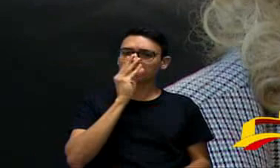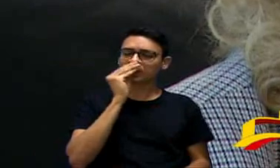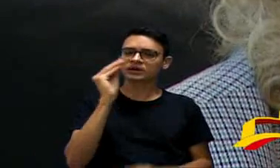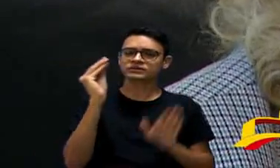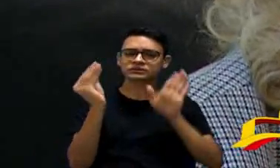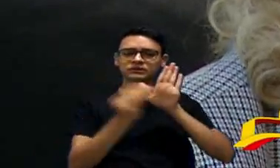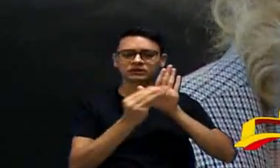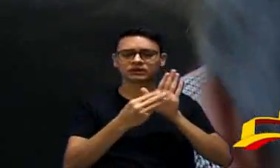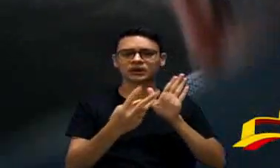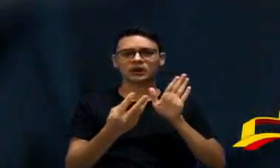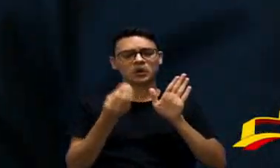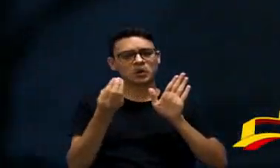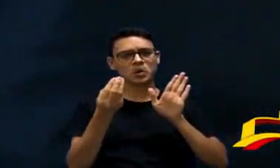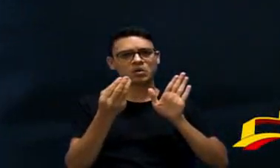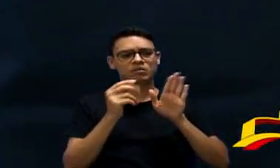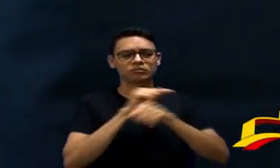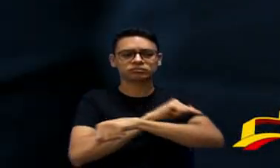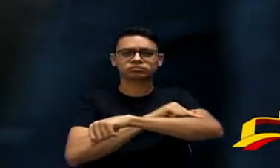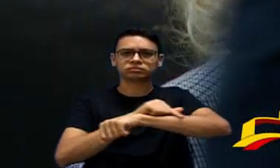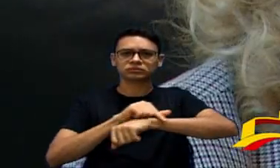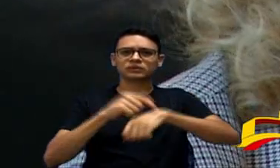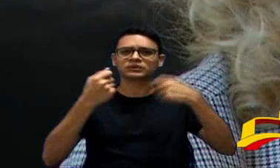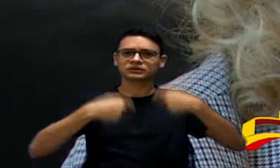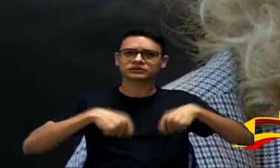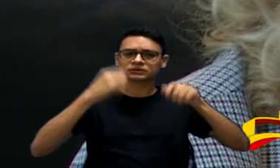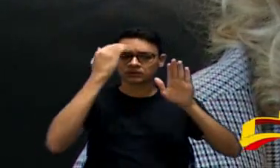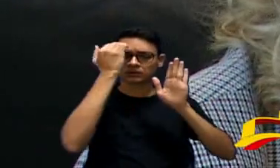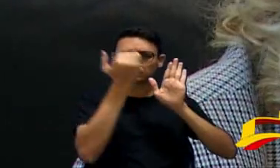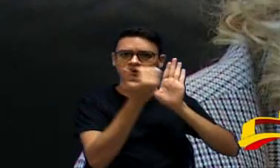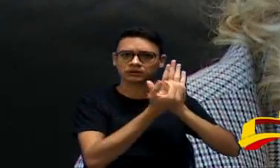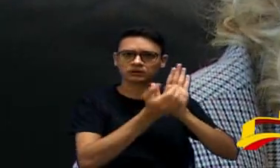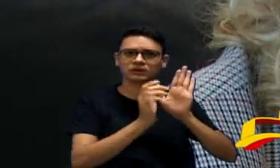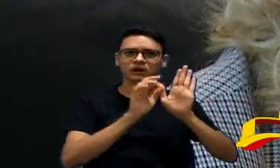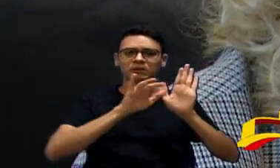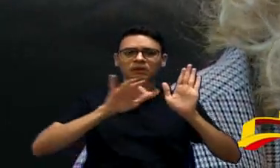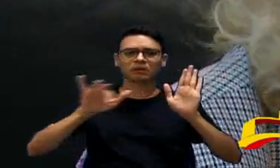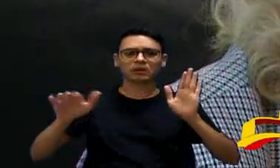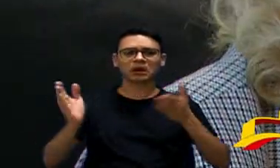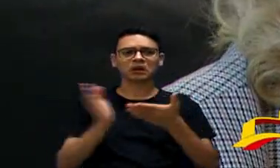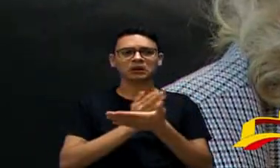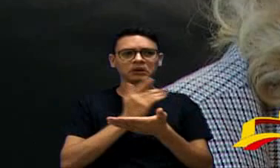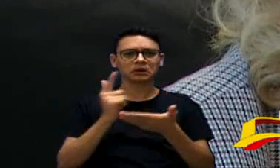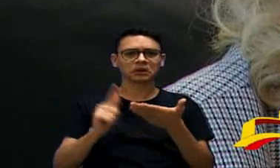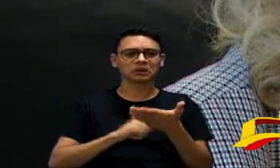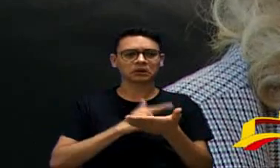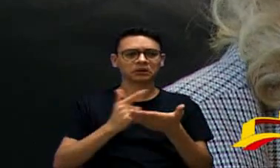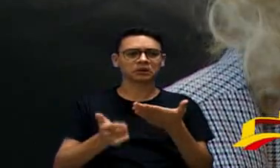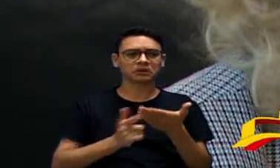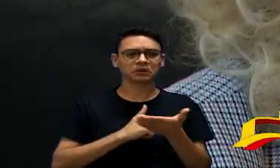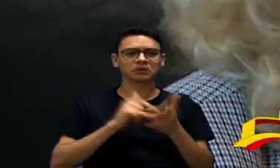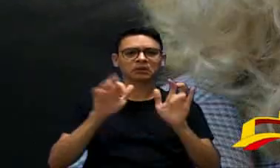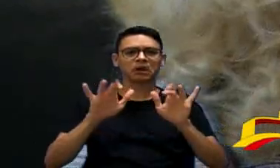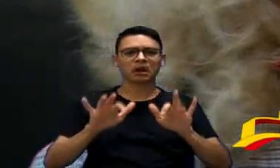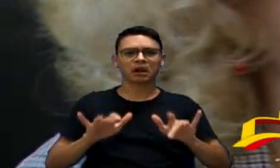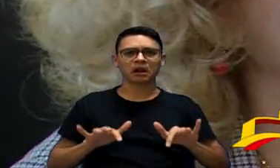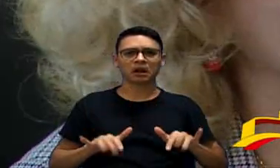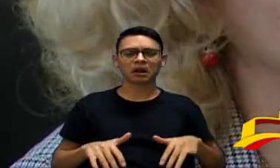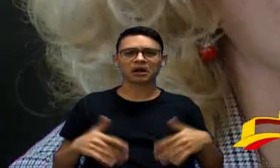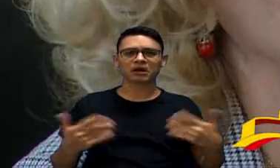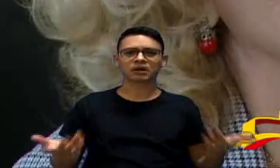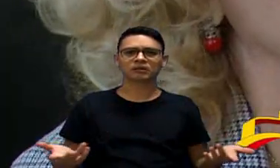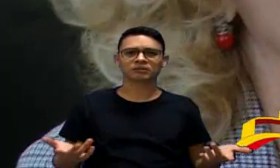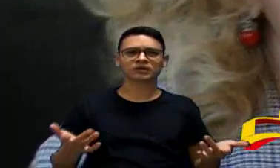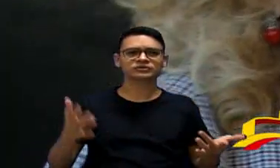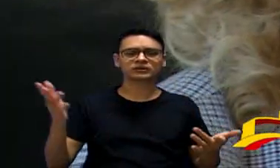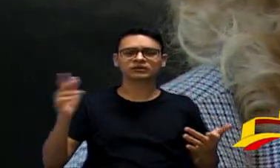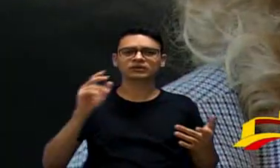Inclusive, como? É, como escreve livros e tudo mais. Então, respeitar aqui não é desrespeitar quem não